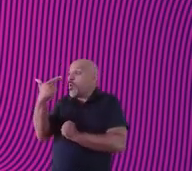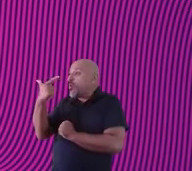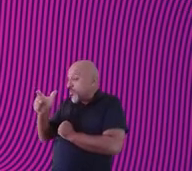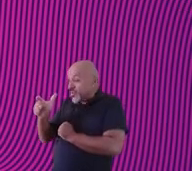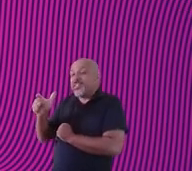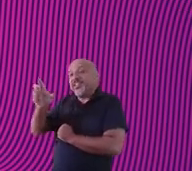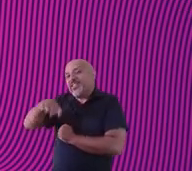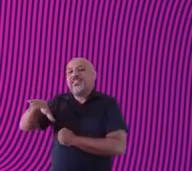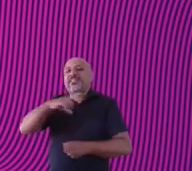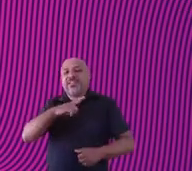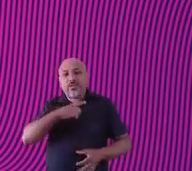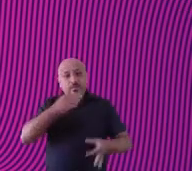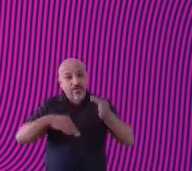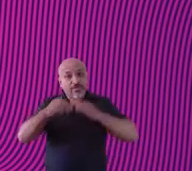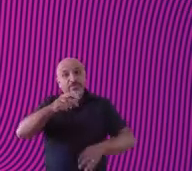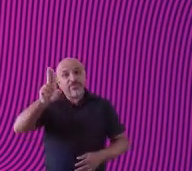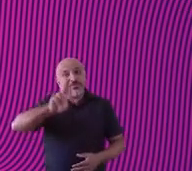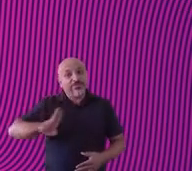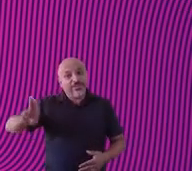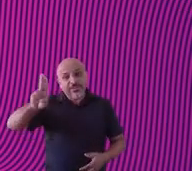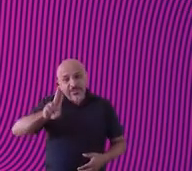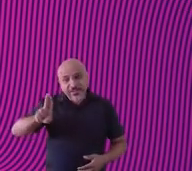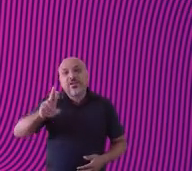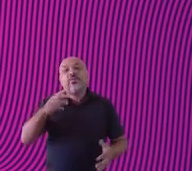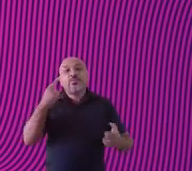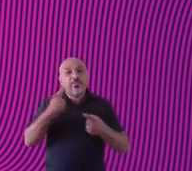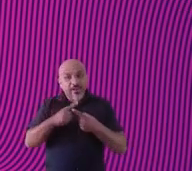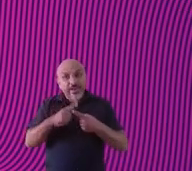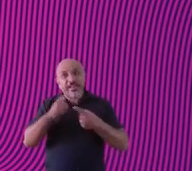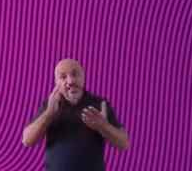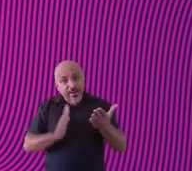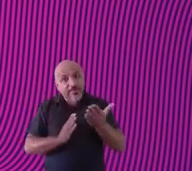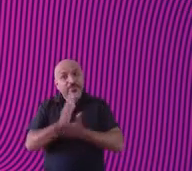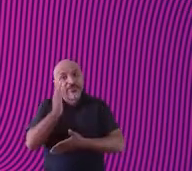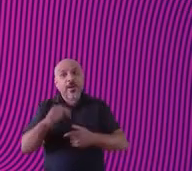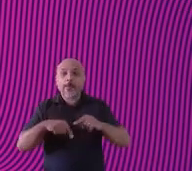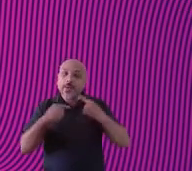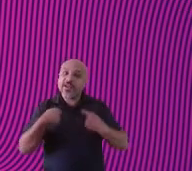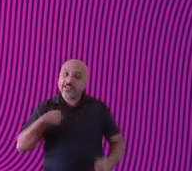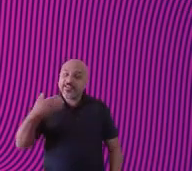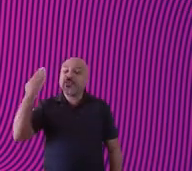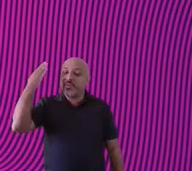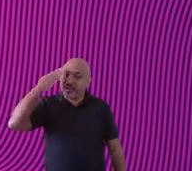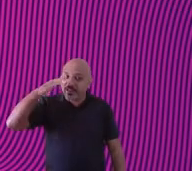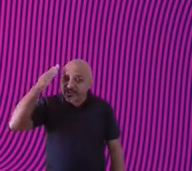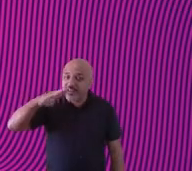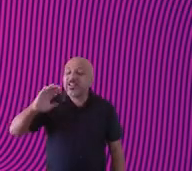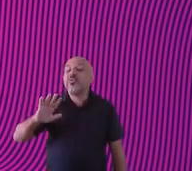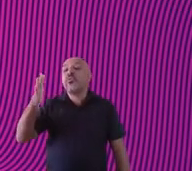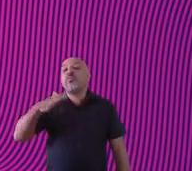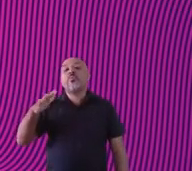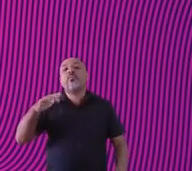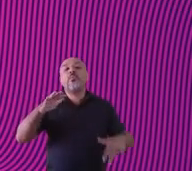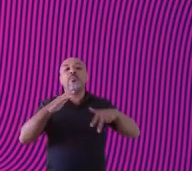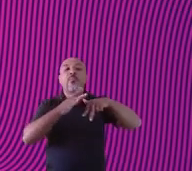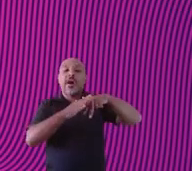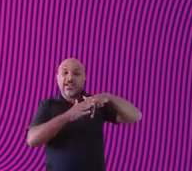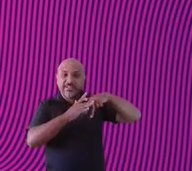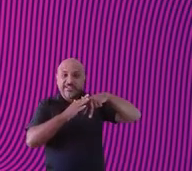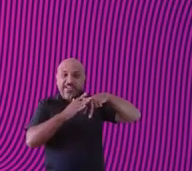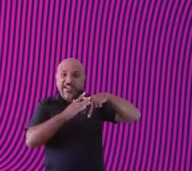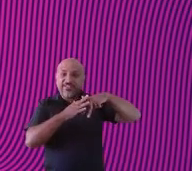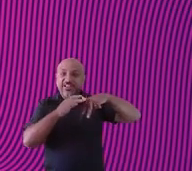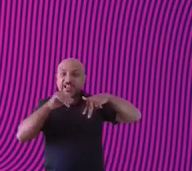alma recomendação de utilização porque tá aprovado mas eu entenderia eventualmente um paciente que entrou em